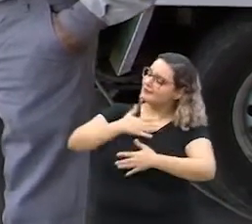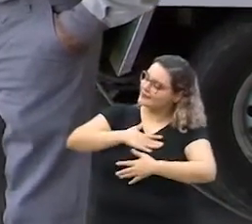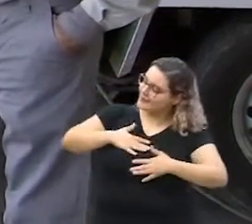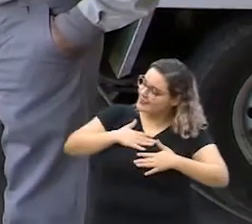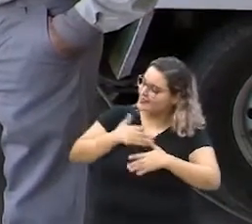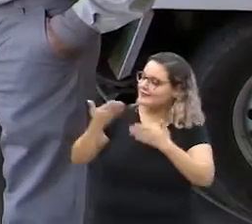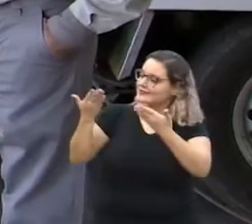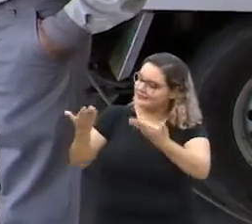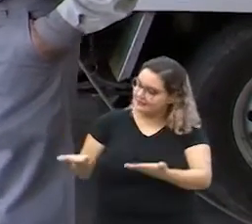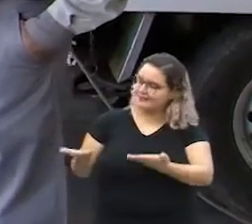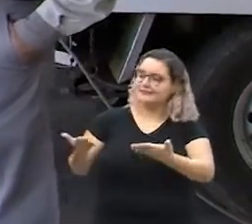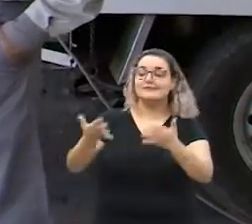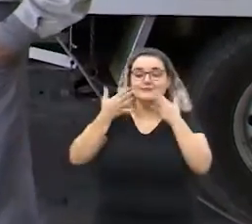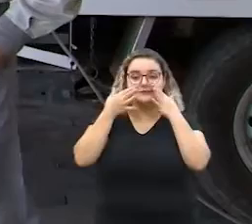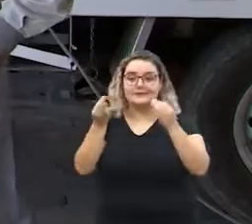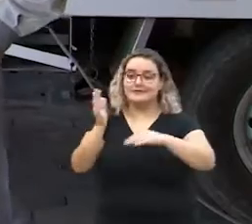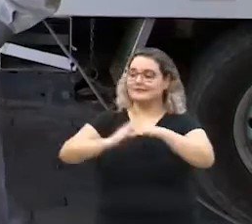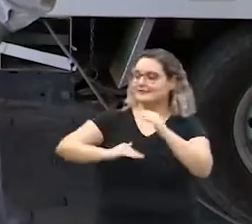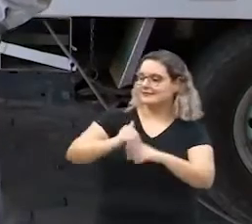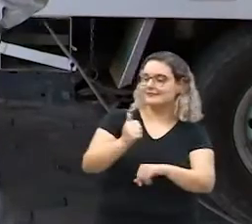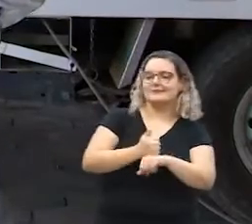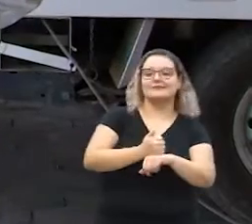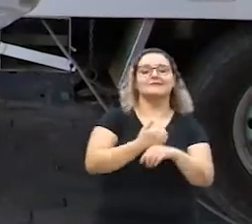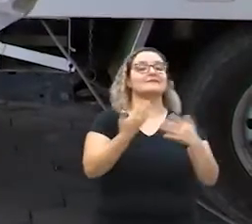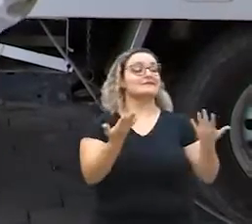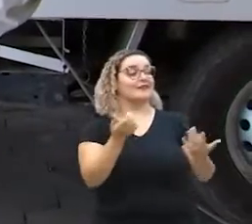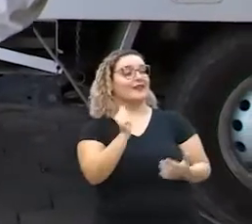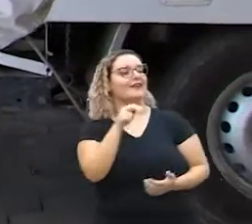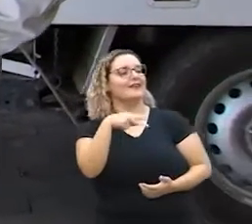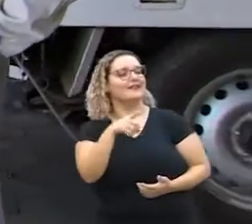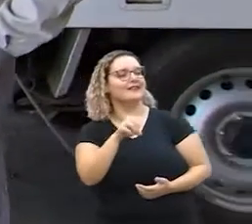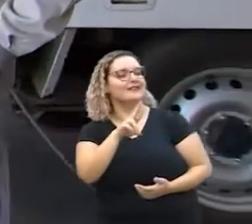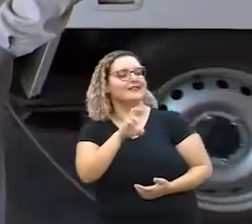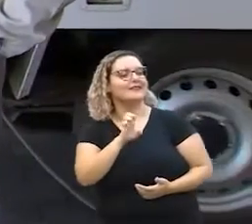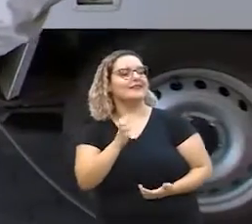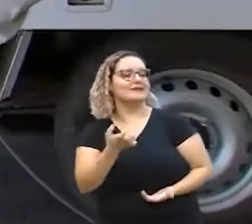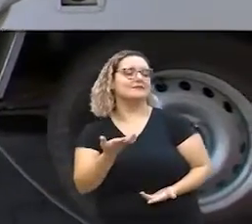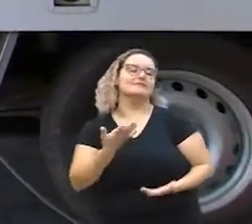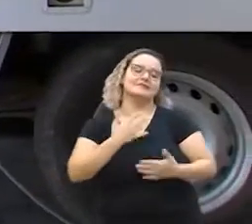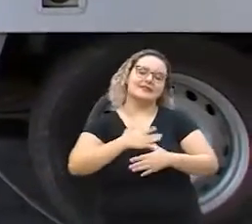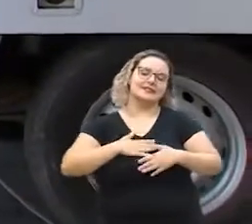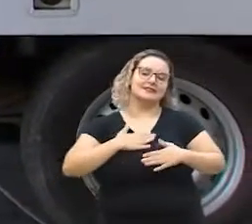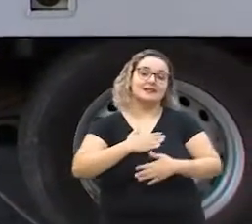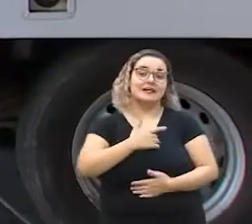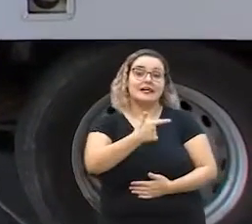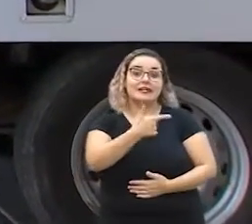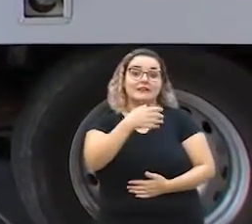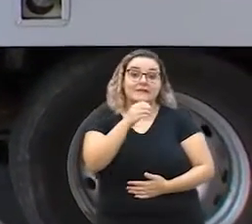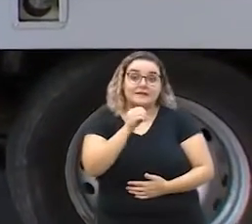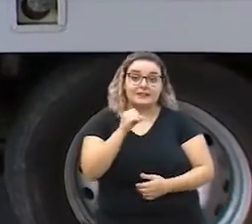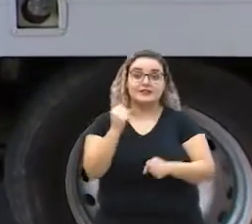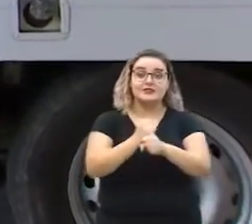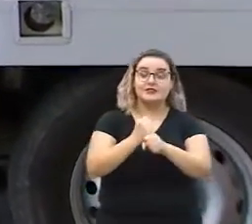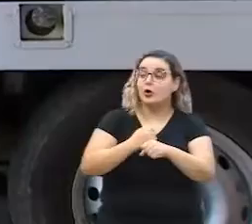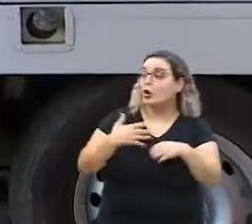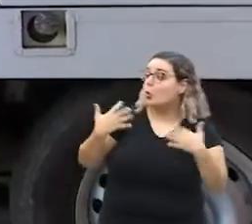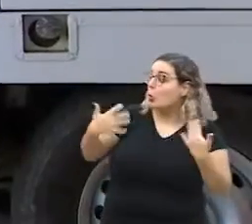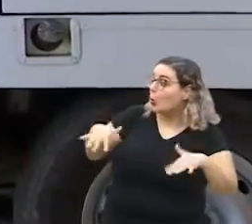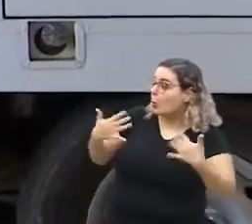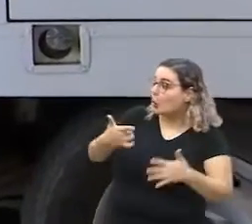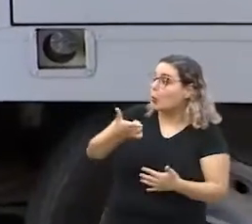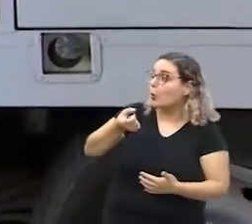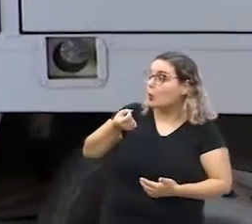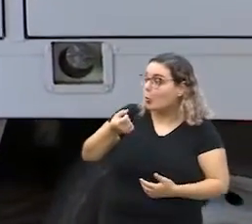tê-lo conosco aqui no Se Liga na Profissão. O André, o prazer é meu, tudo bom? Eu trabalho tem 20 anos dentro da CPFL já. Rapaz, é